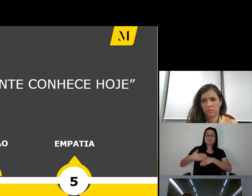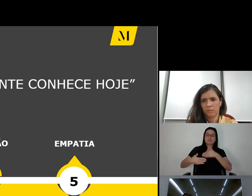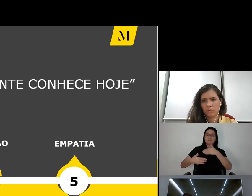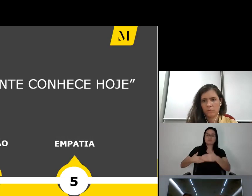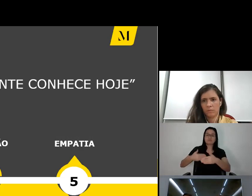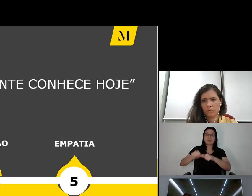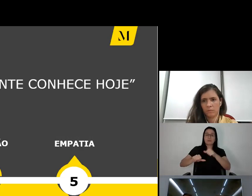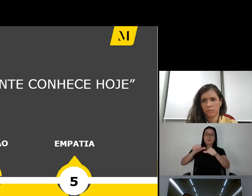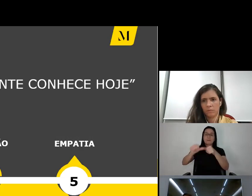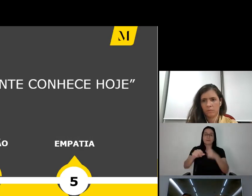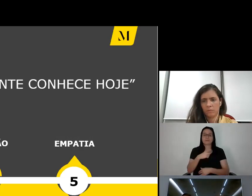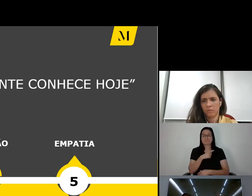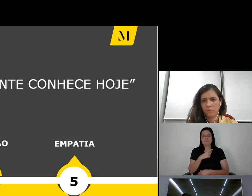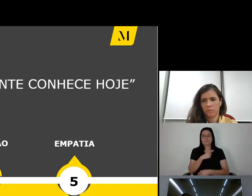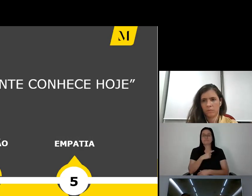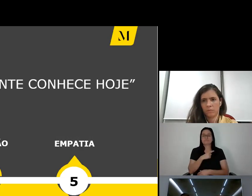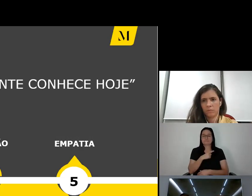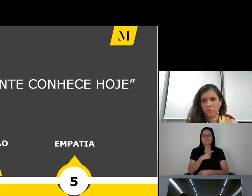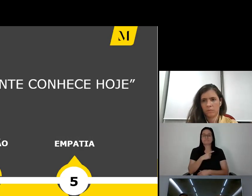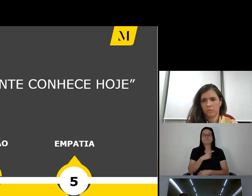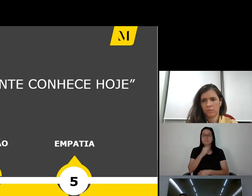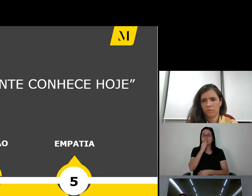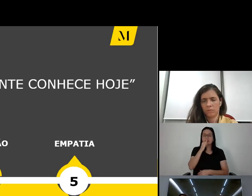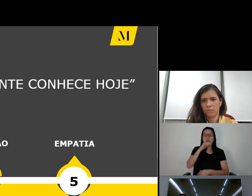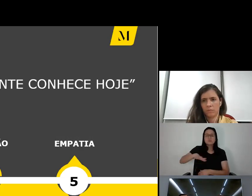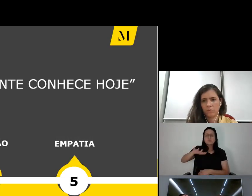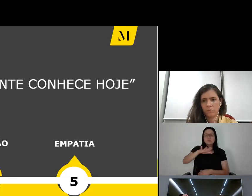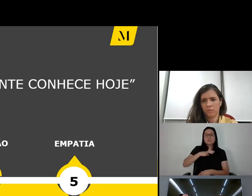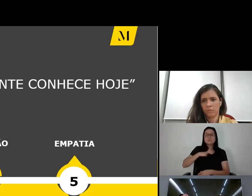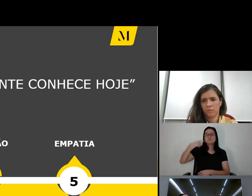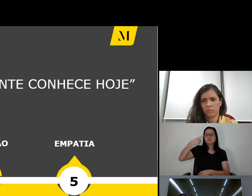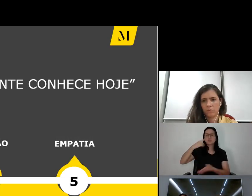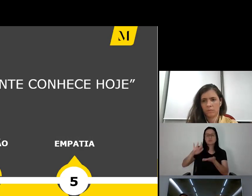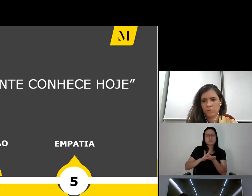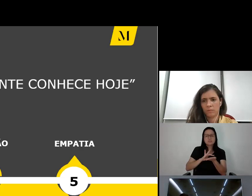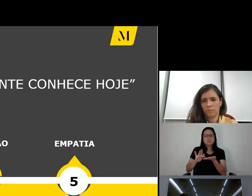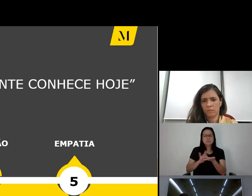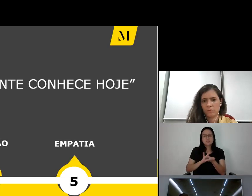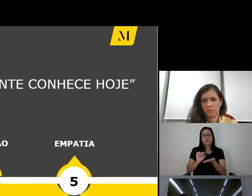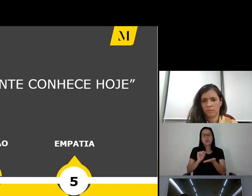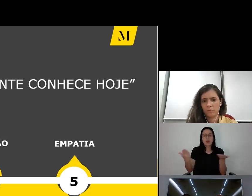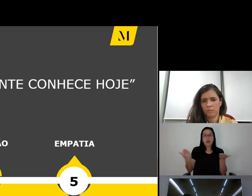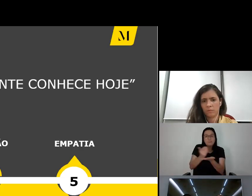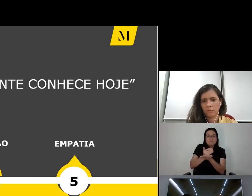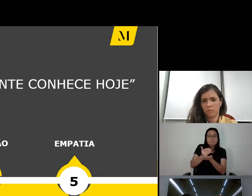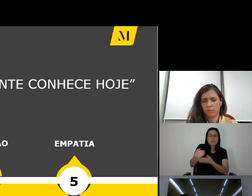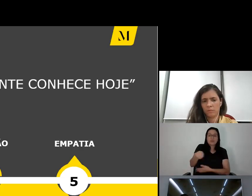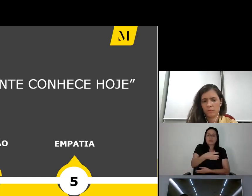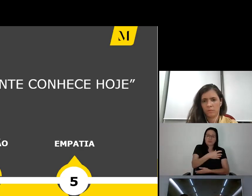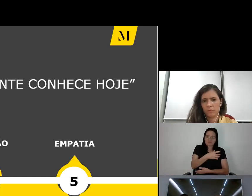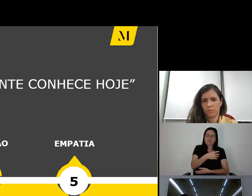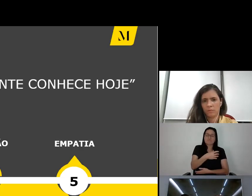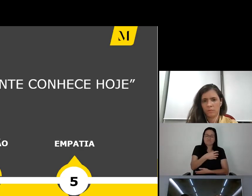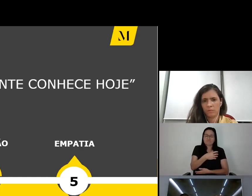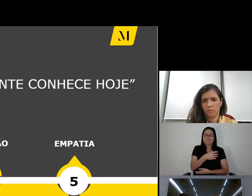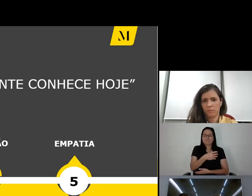com vocês, essas regulamentações relacionadas ao direito digital, elas estão aparecendo agora. E se a